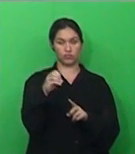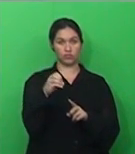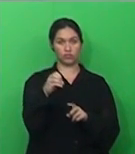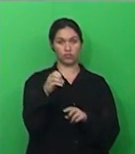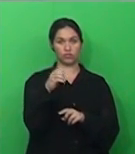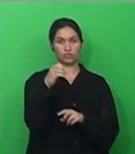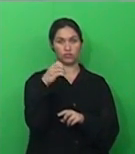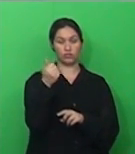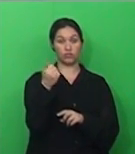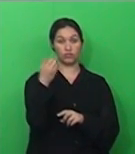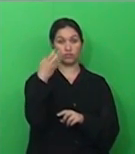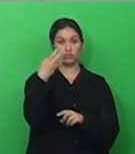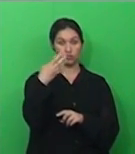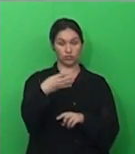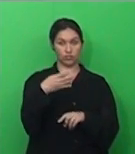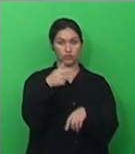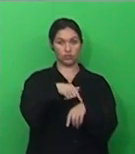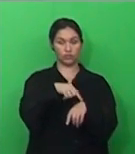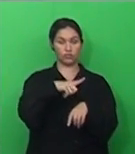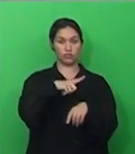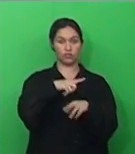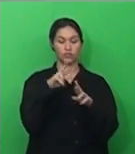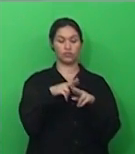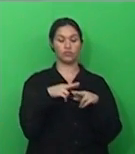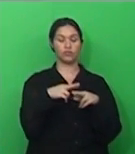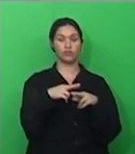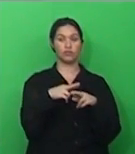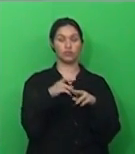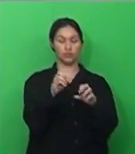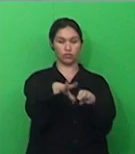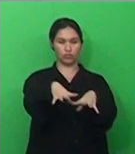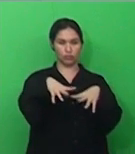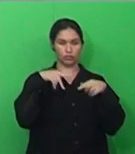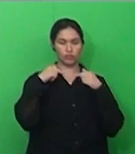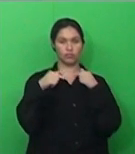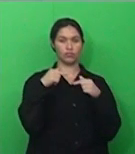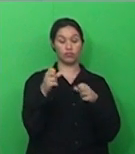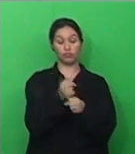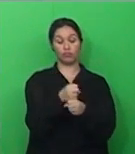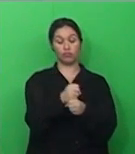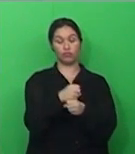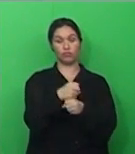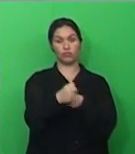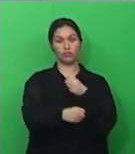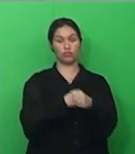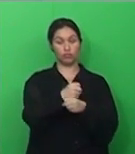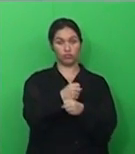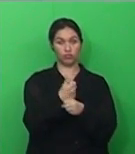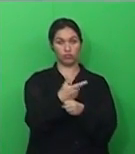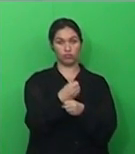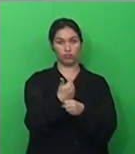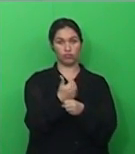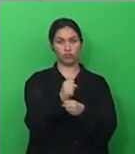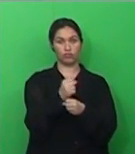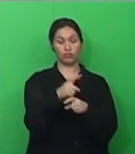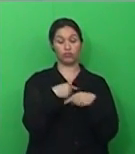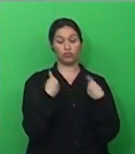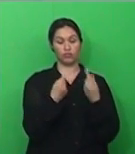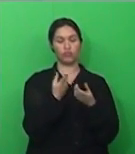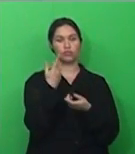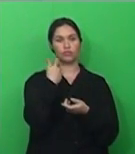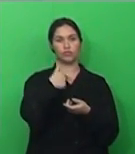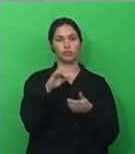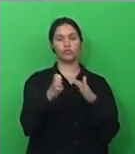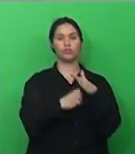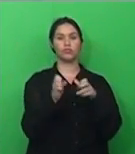as partes já estão convocadas. De nossa parte, como vereador, nós procuramos a empresa que fez o terminal e pedimos um